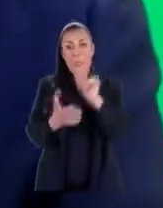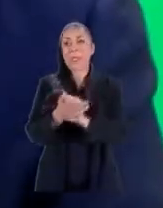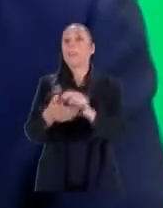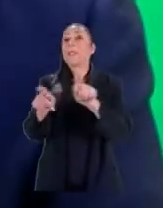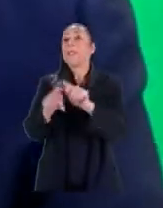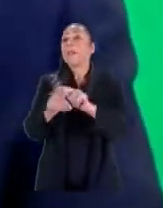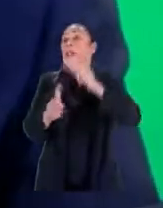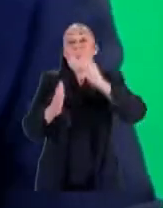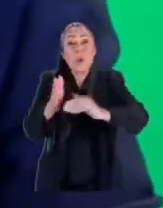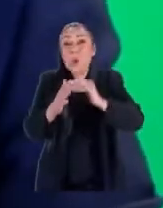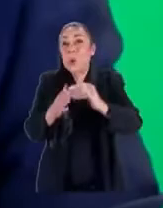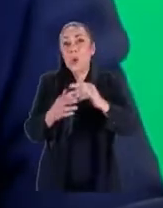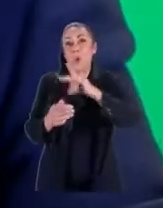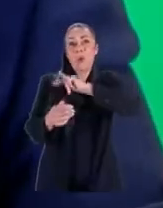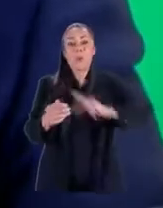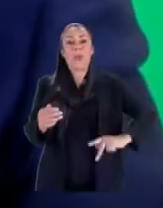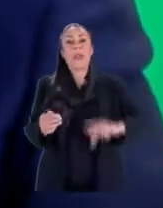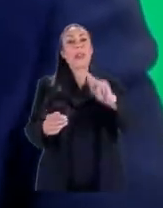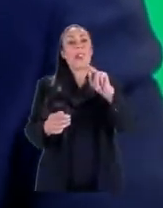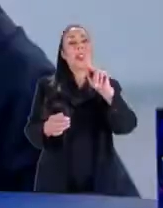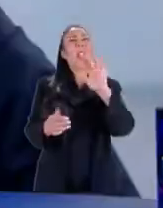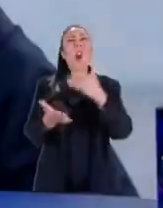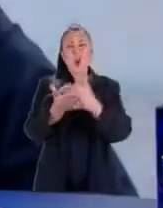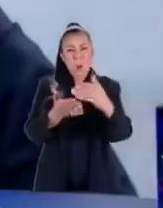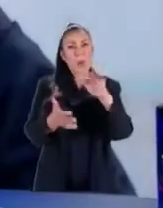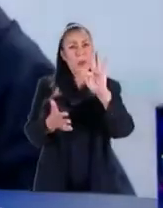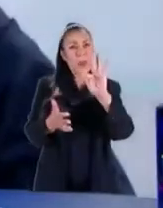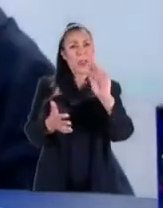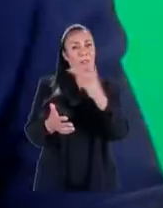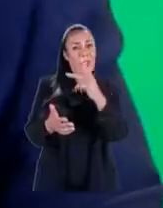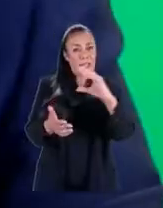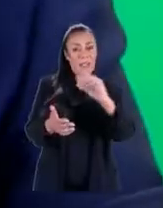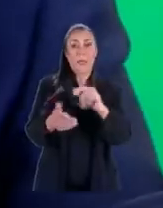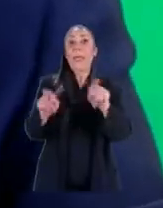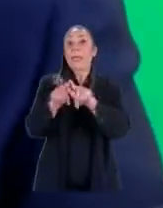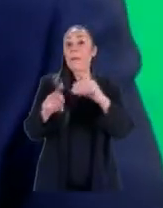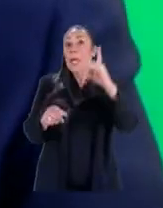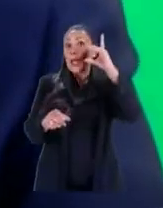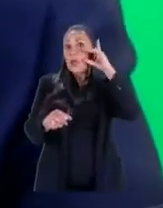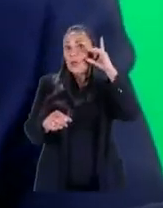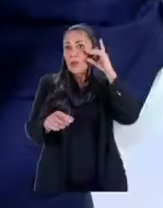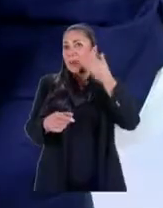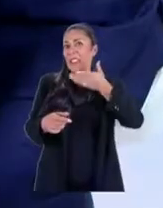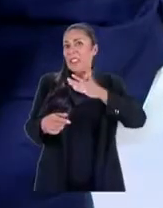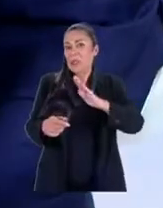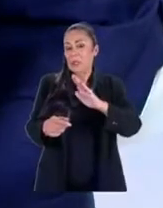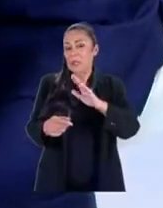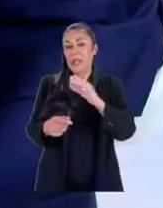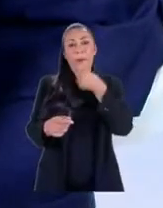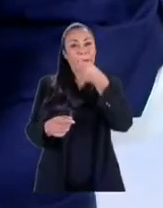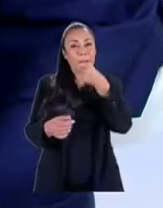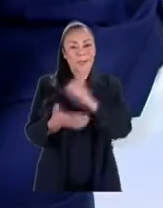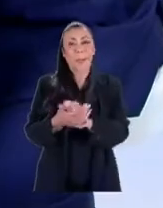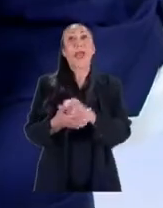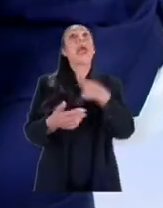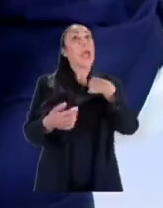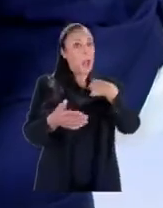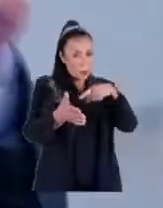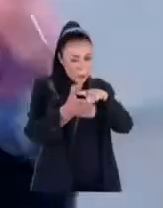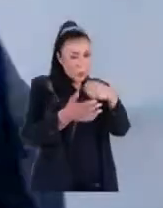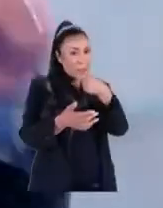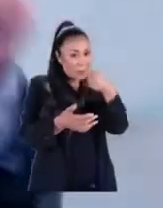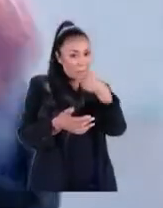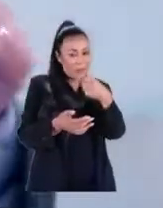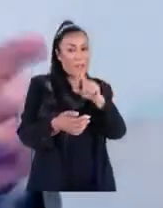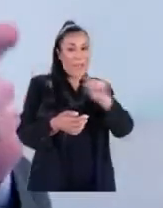os presidentes, desde Fernando Henrique para cá, todos. Inclusive a Dilma, que não gostava de dar... Aliás, eu vou lhe contar uma história que você não sabe. Ela. Você